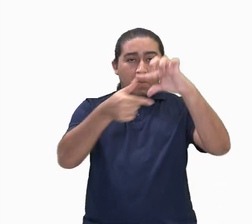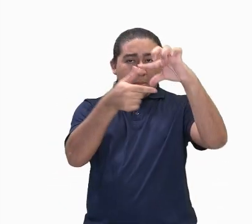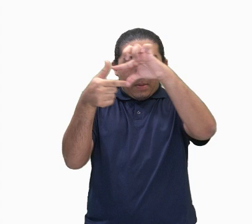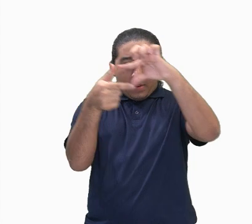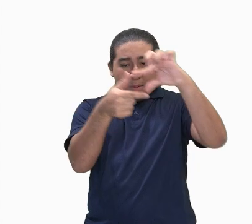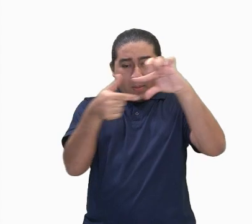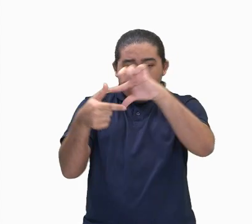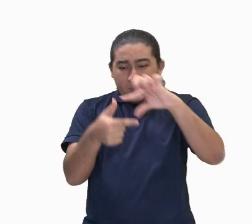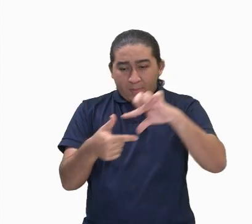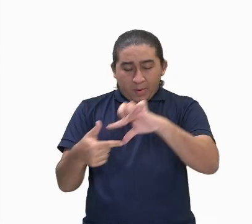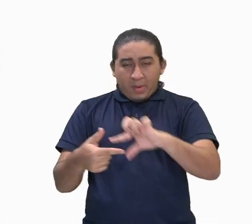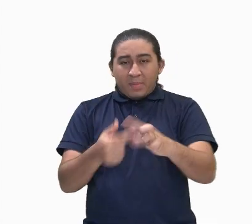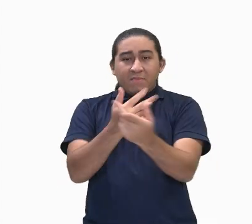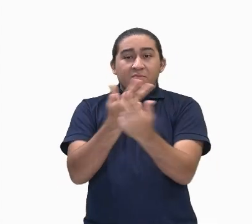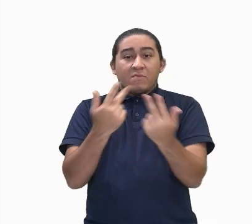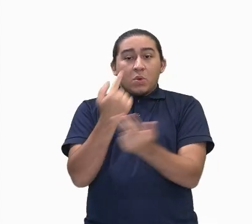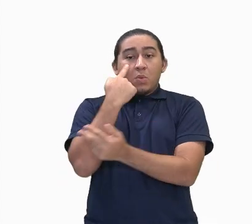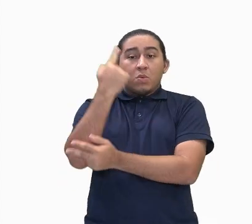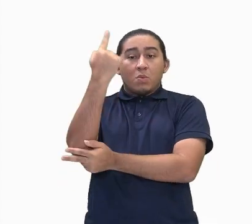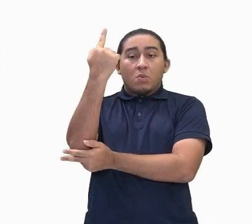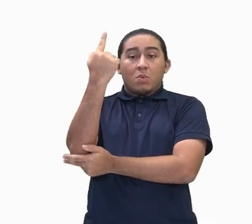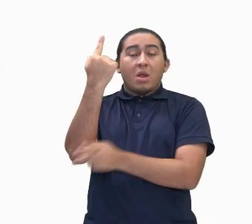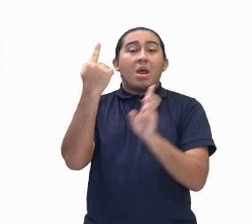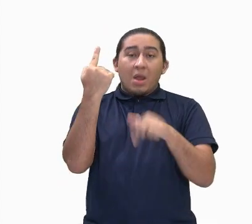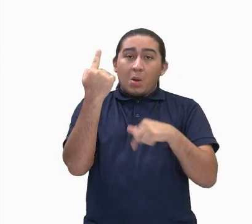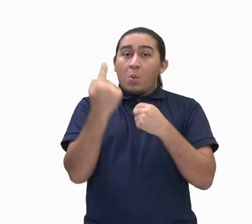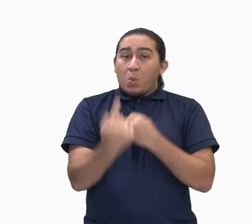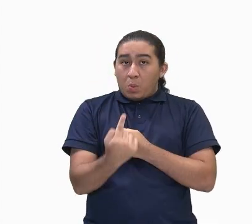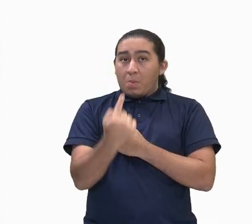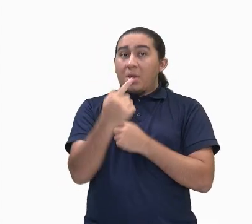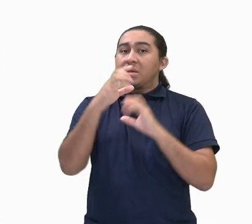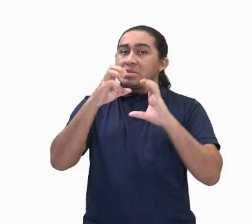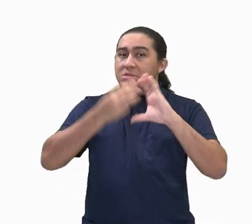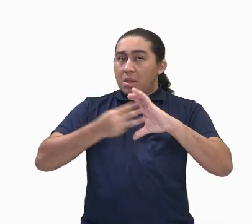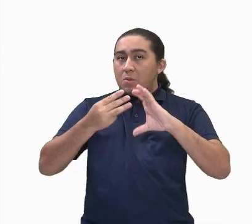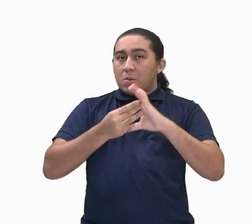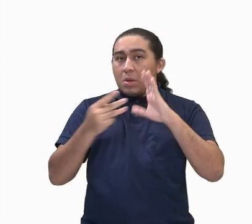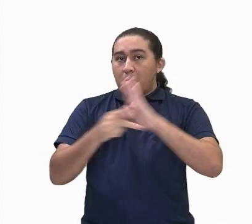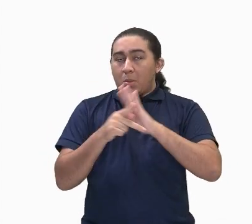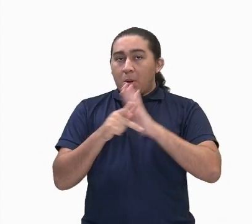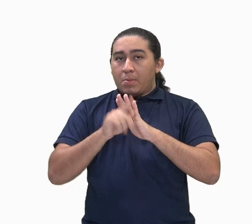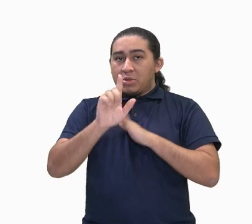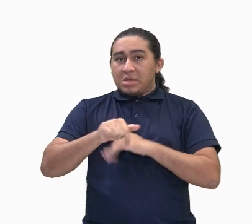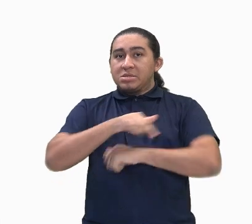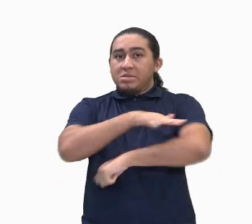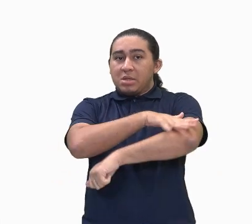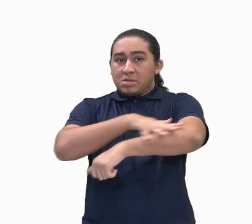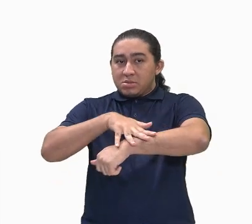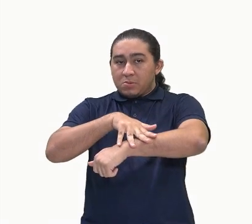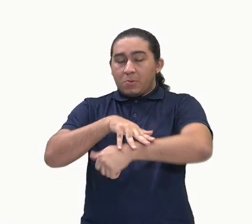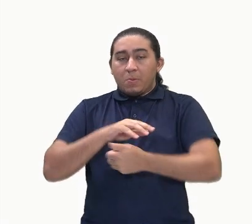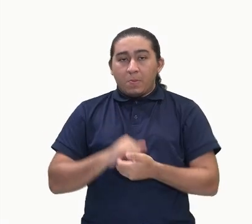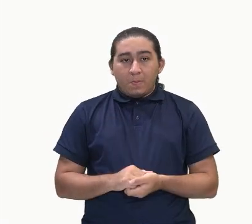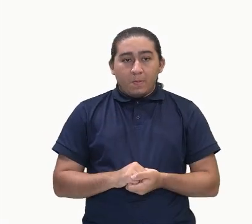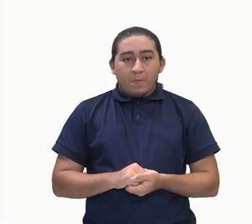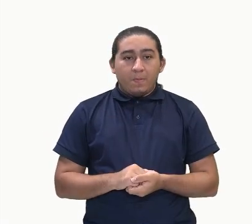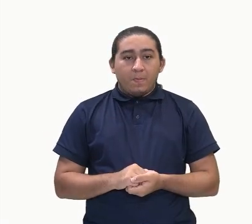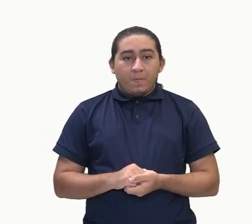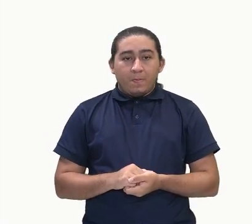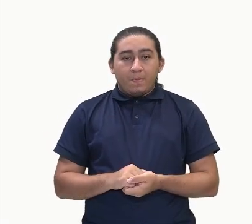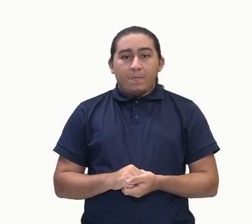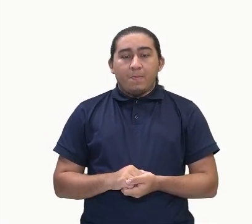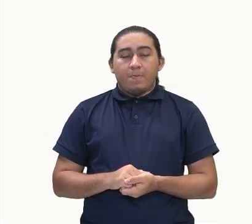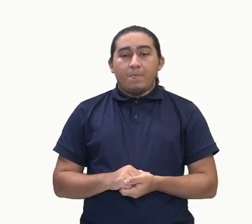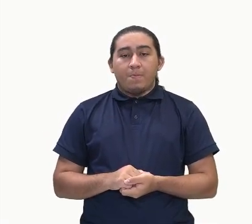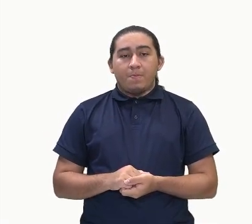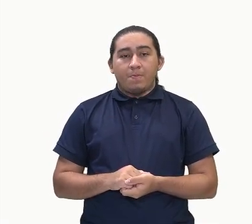cada quadradinho desse aí que você está visualizando é uma célula do tecido epitelial, né? E como ele